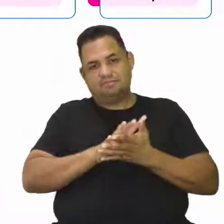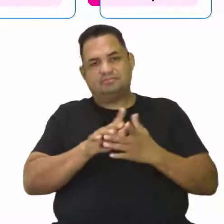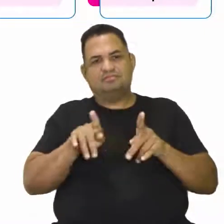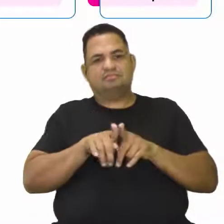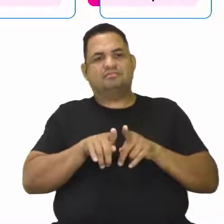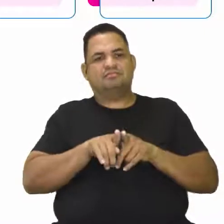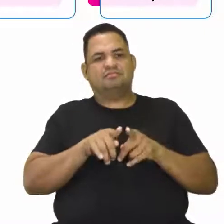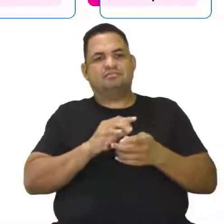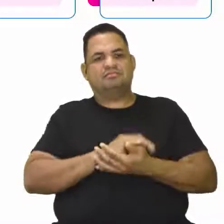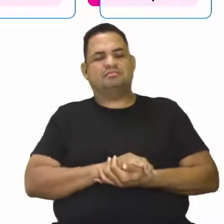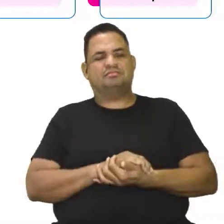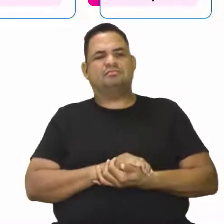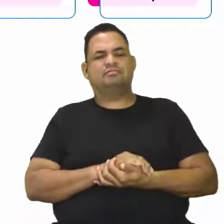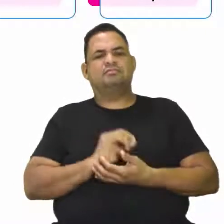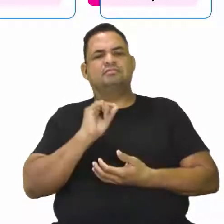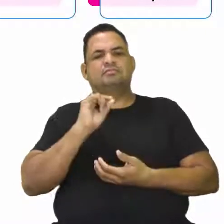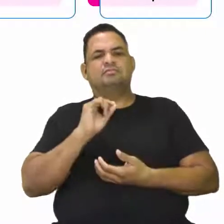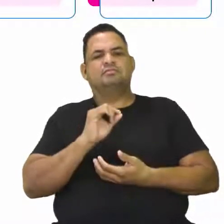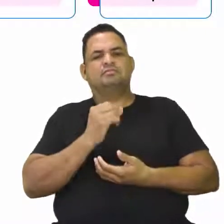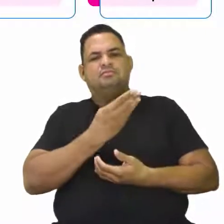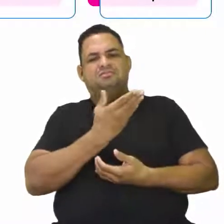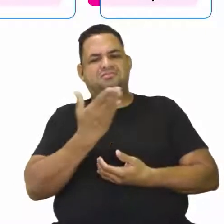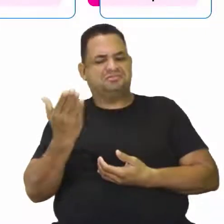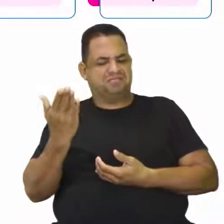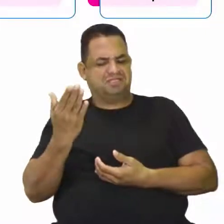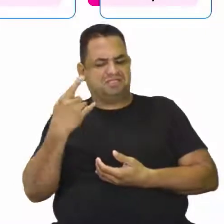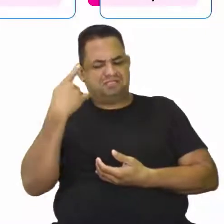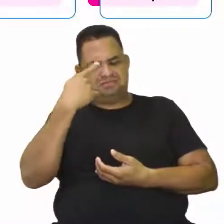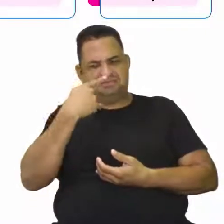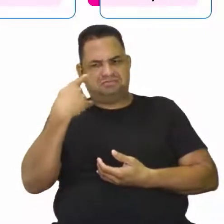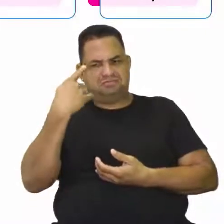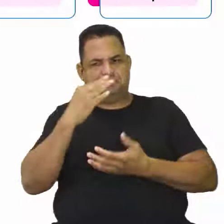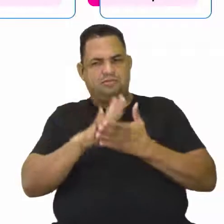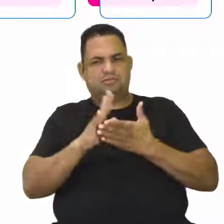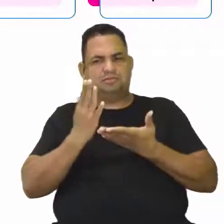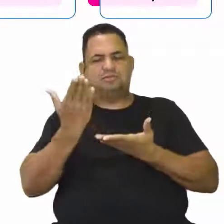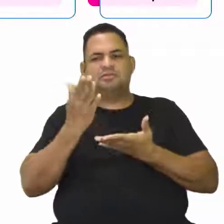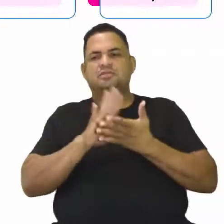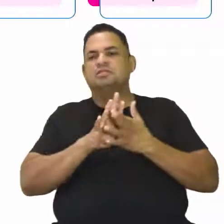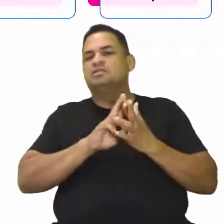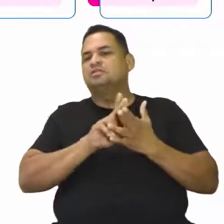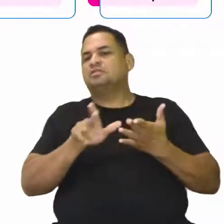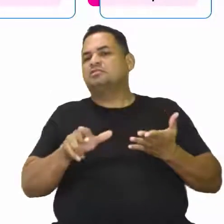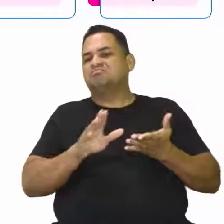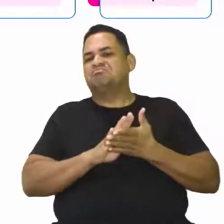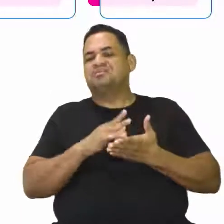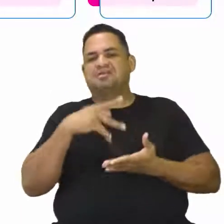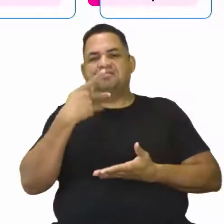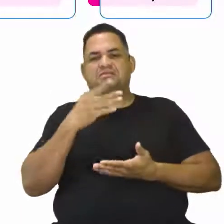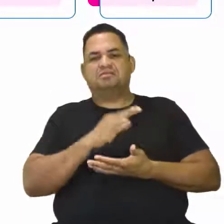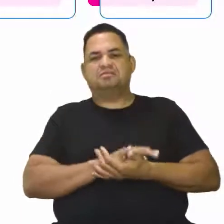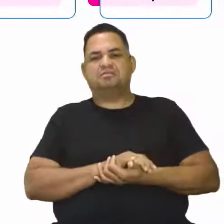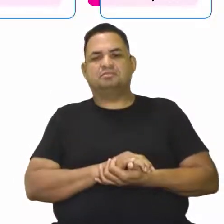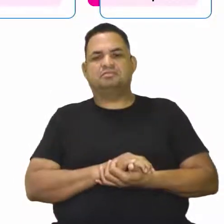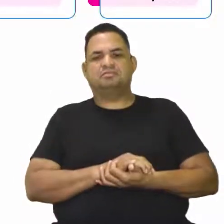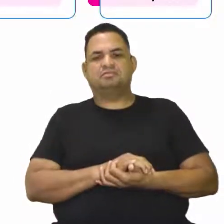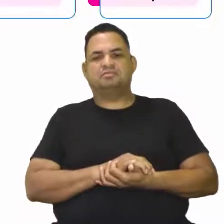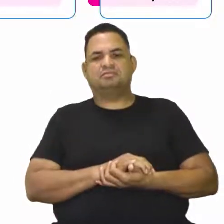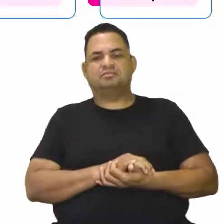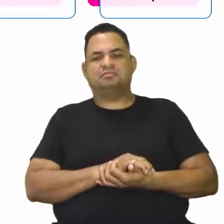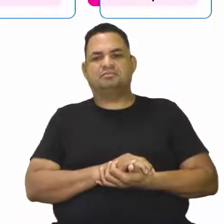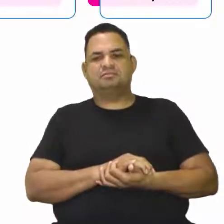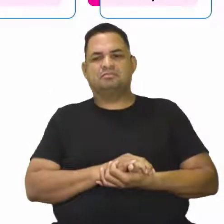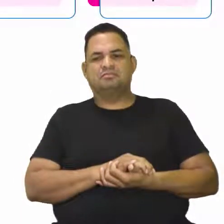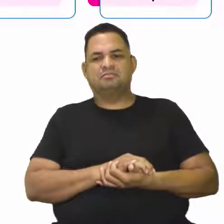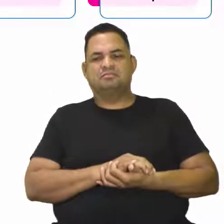também. Ah, mas professora, só tem essas em espanhol? Eu sei de tanta coisa para indicar que eu não estou bem. Não, gente, assim a